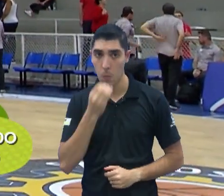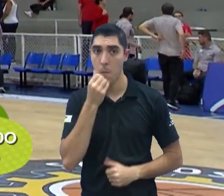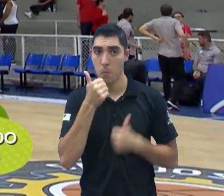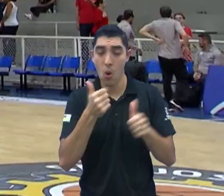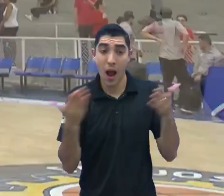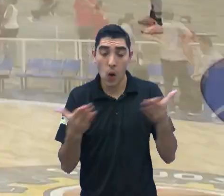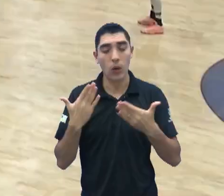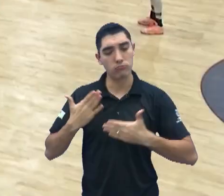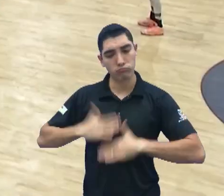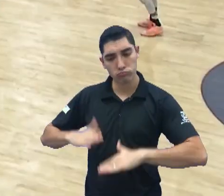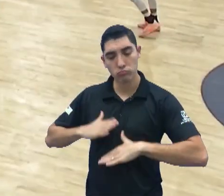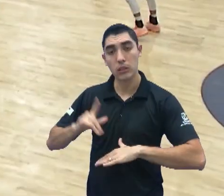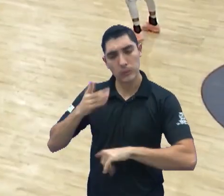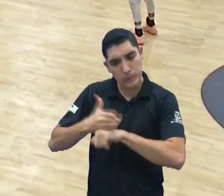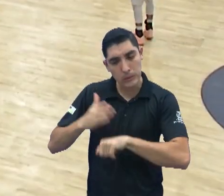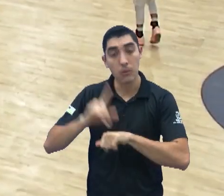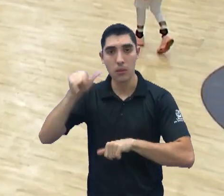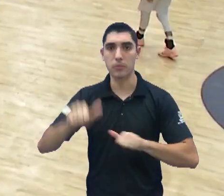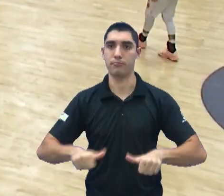segunda-feira ganhar o jogo lá.